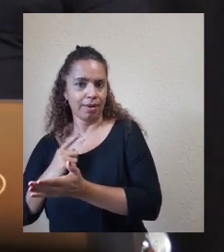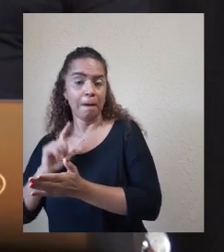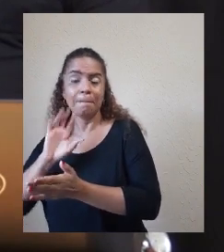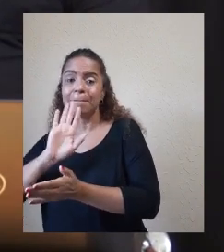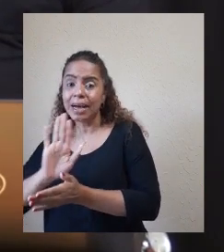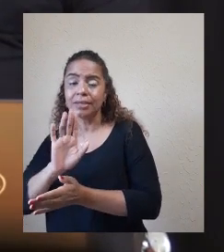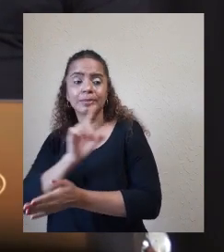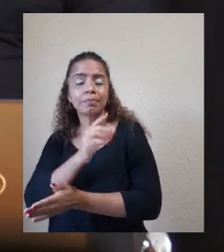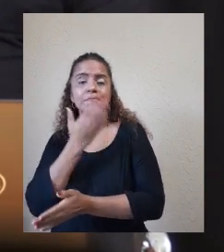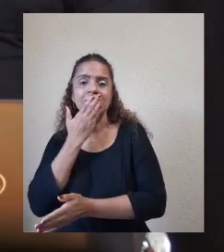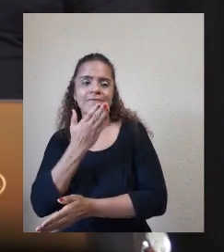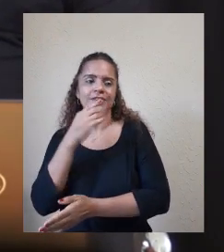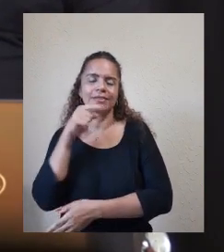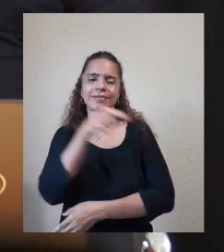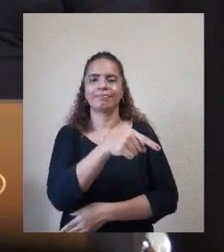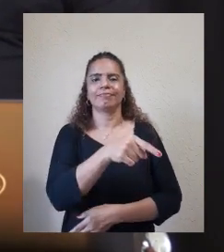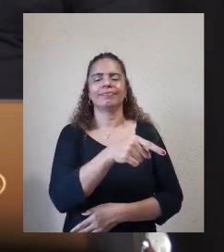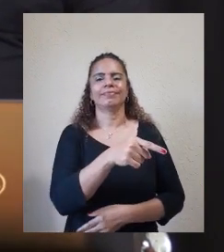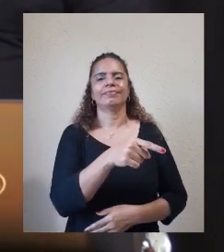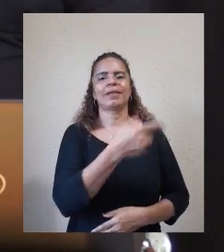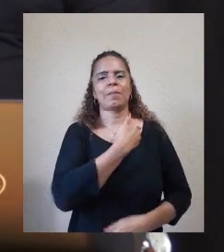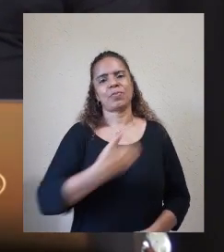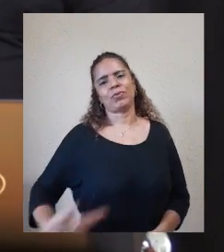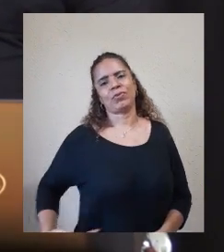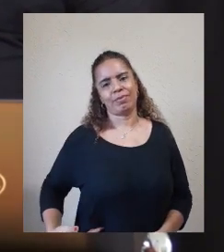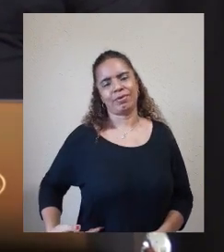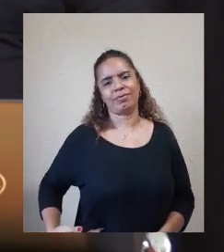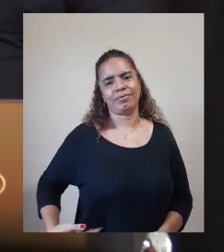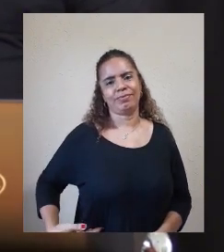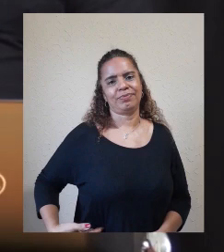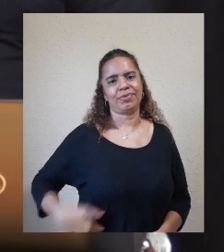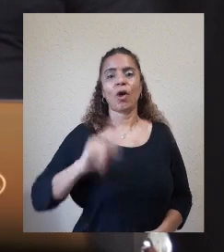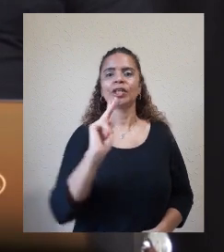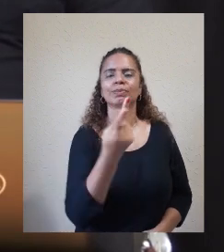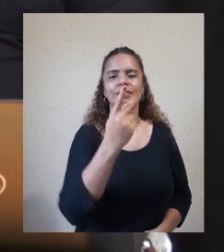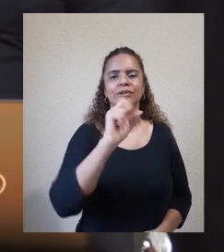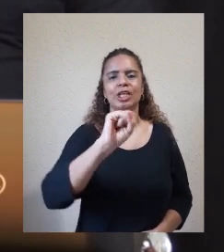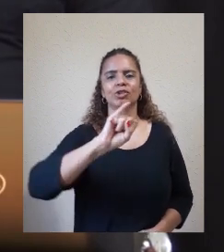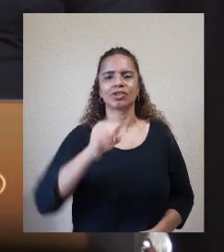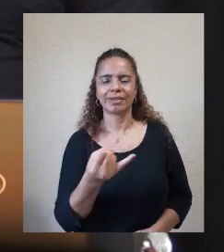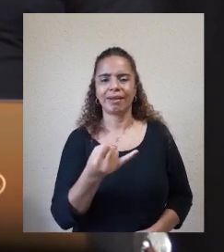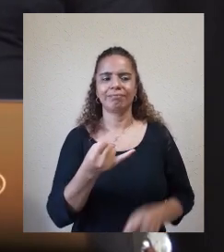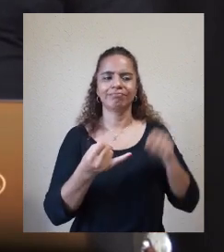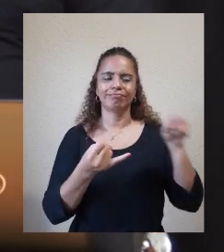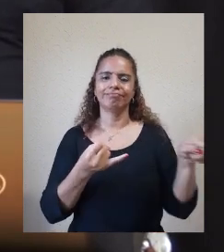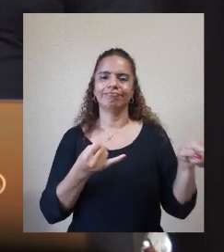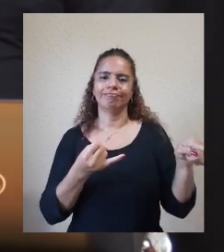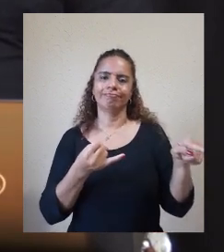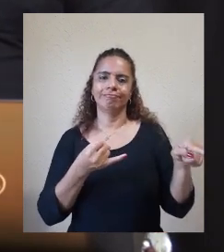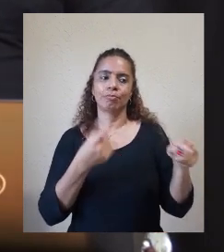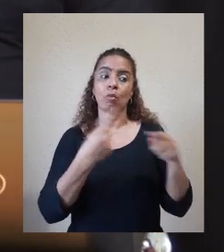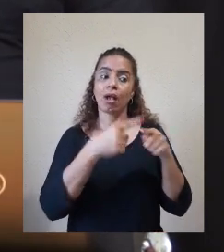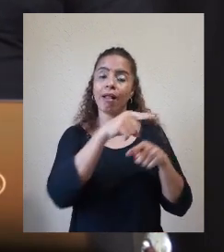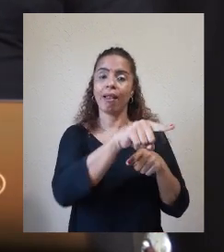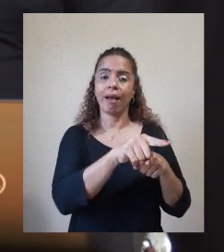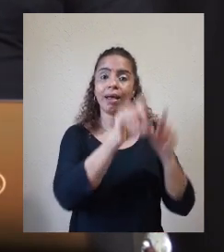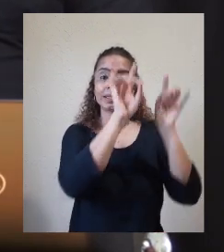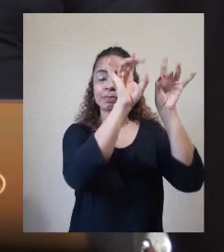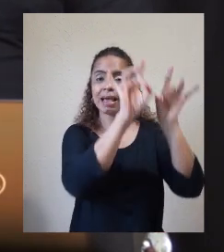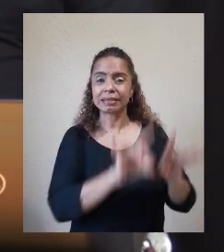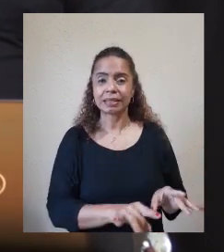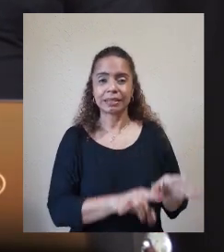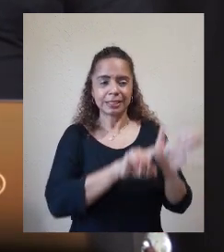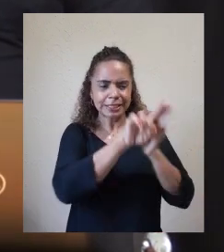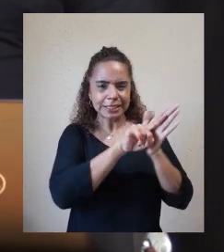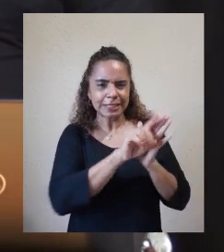ainda, ou porque ele sabe que o cara que vai atendê-lo não é especialista, não vai saber dar a explicação necessária do que ele precisa fazer, o que